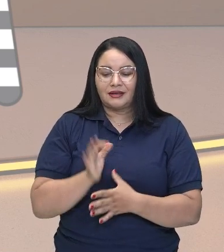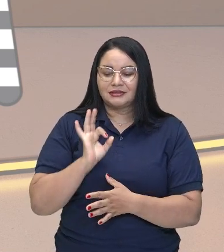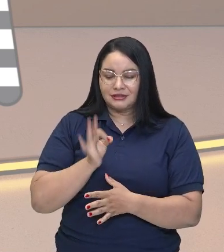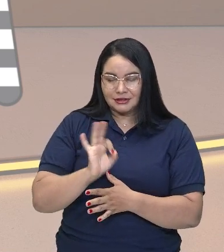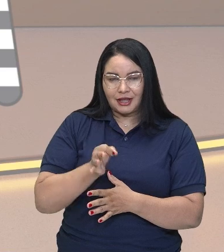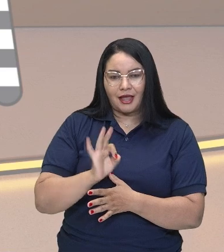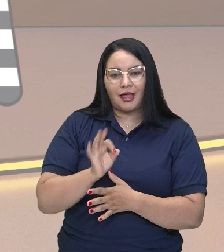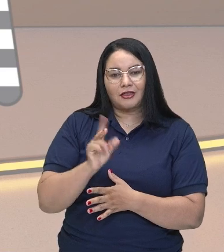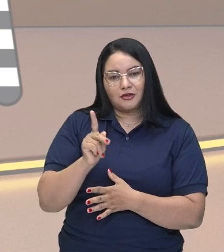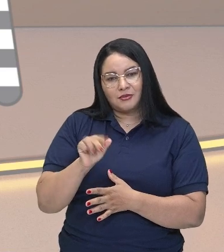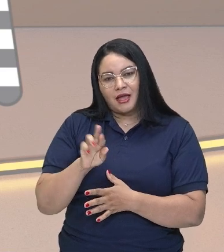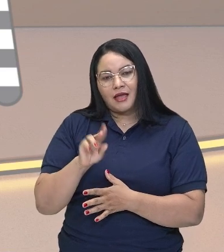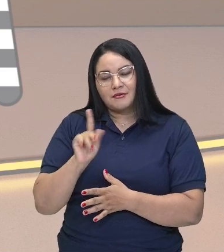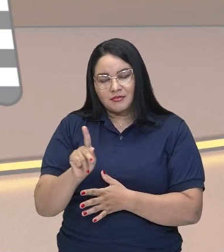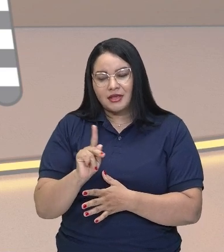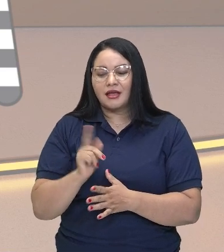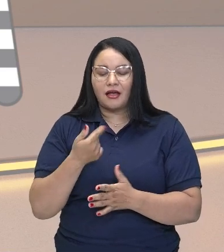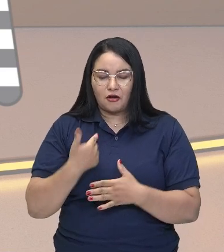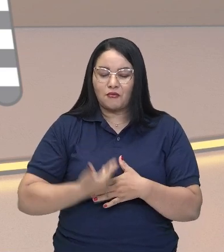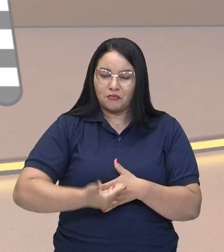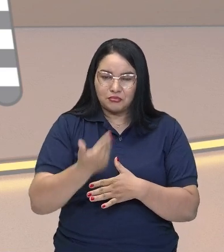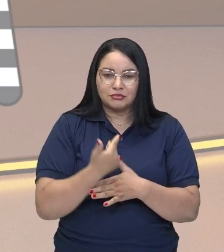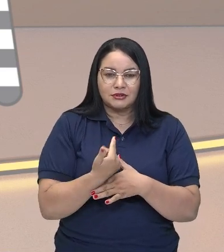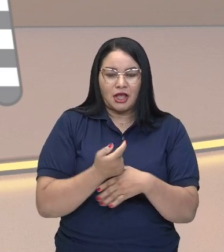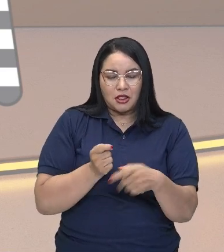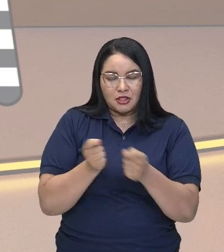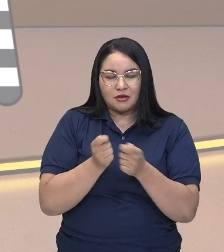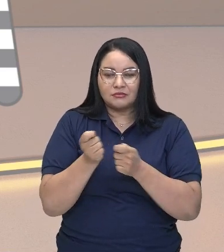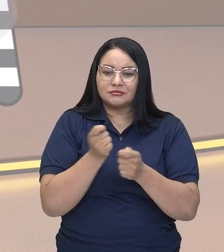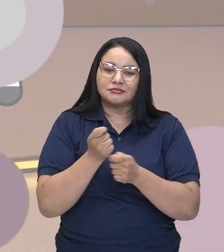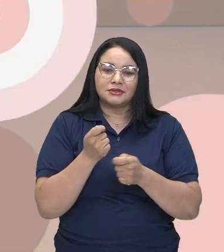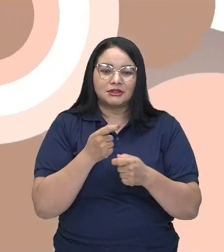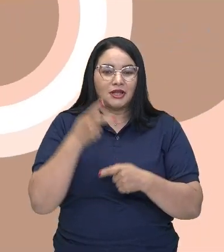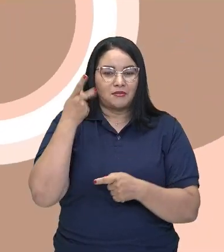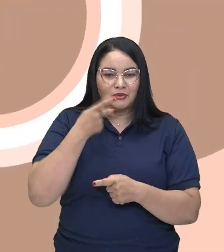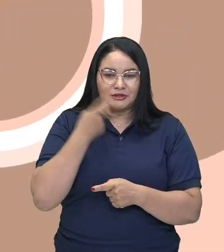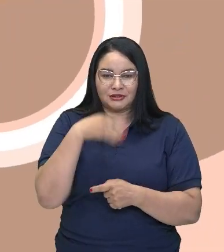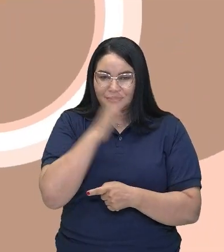PRP. Assim prosseguimos comandando a política nacional.